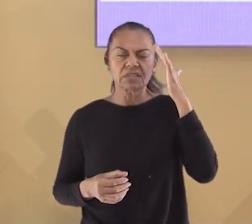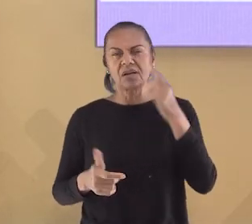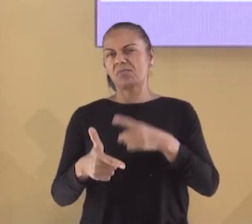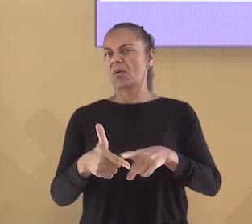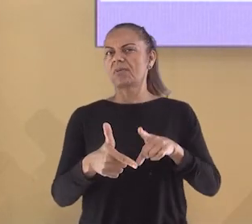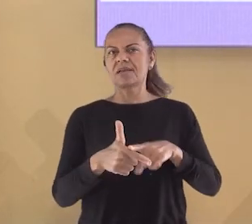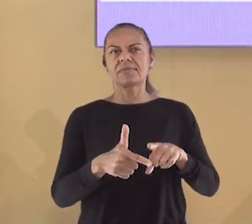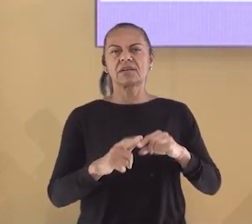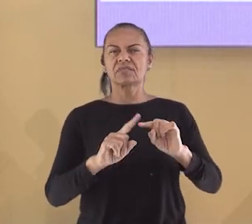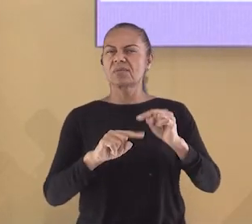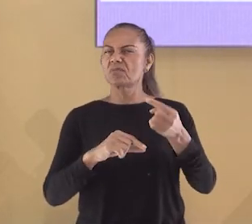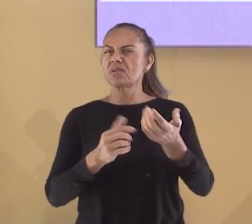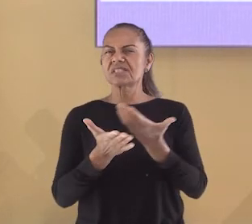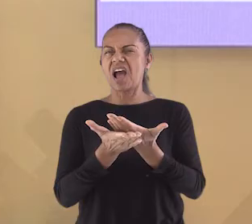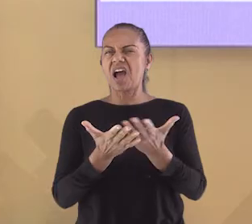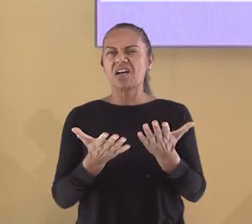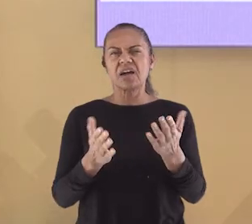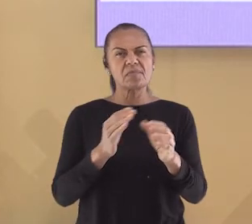saber. Beleza?